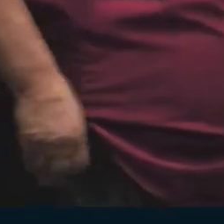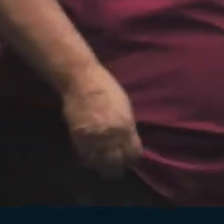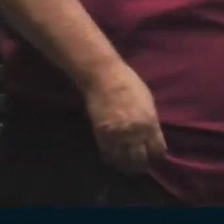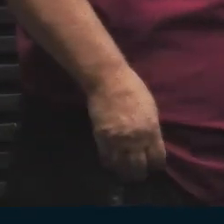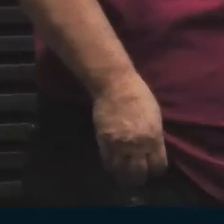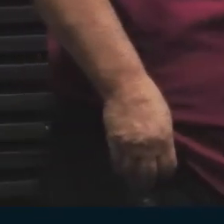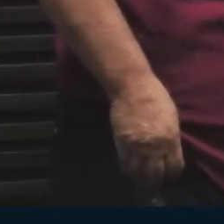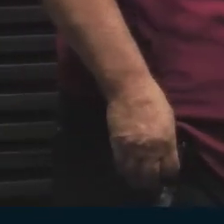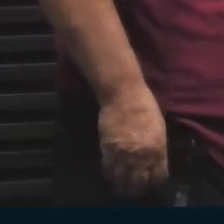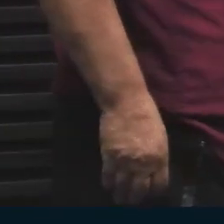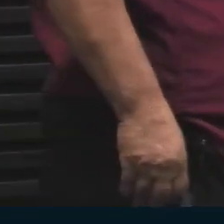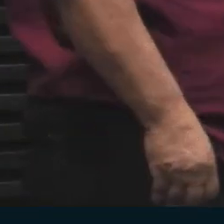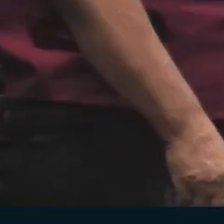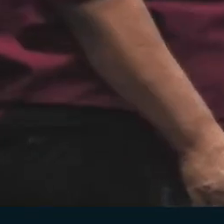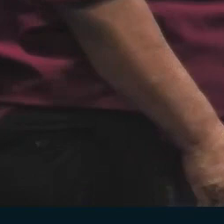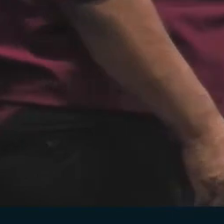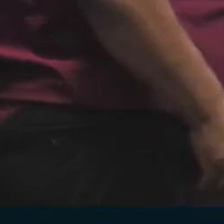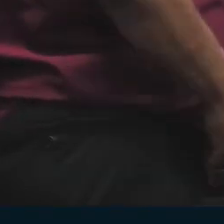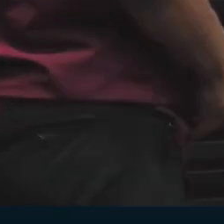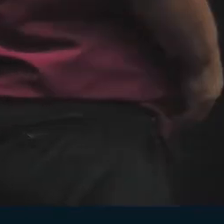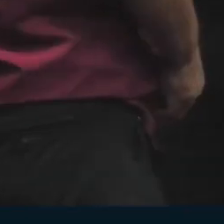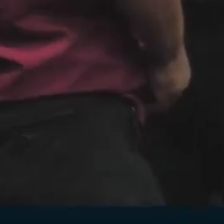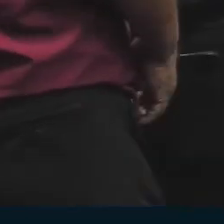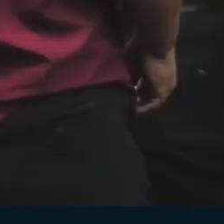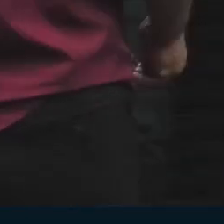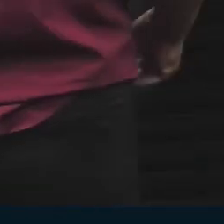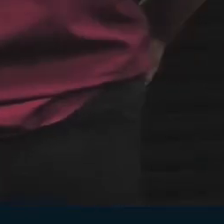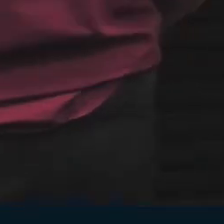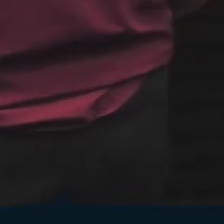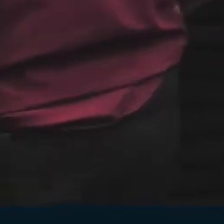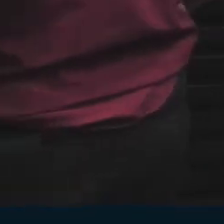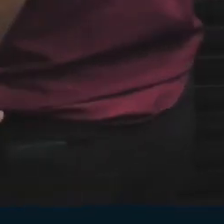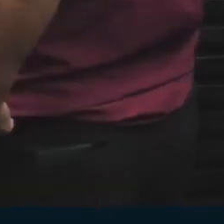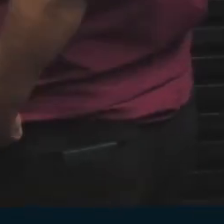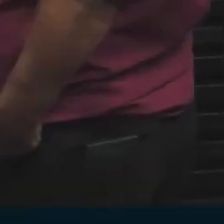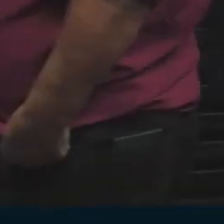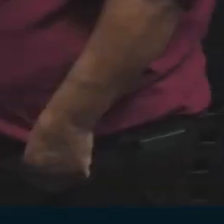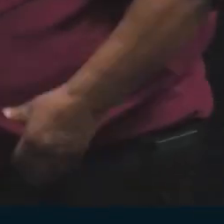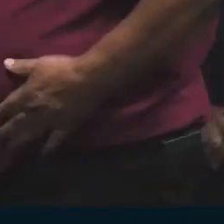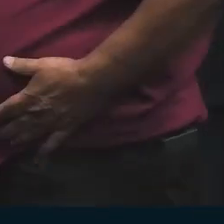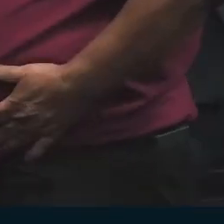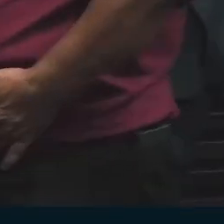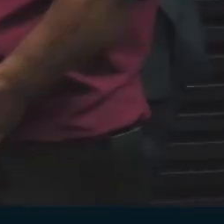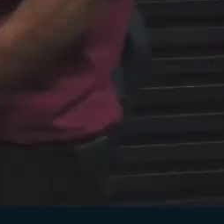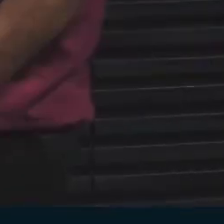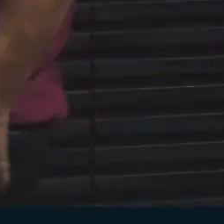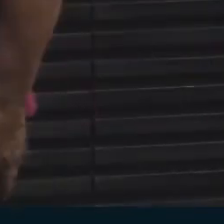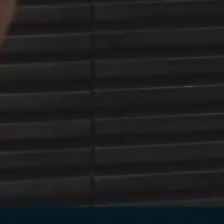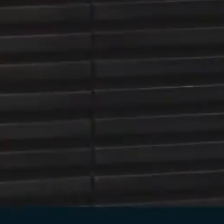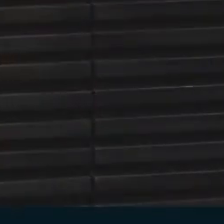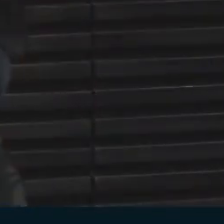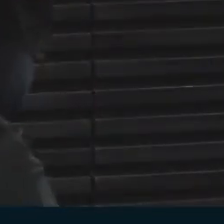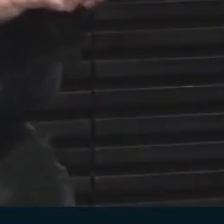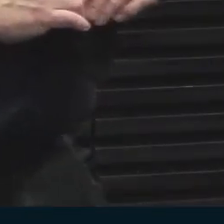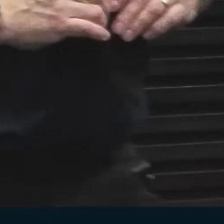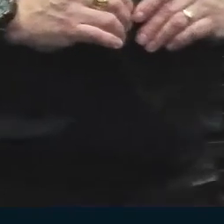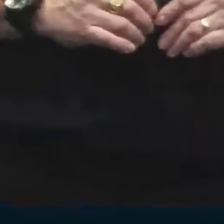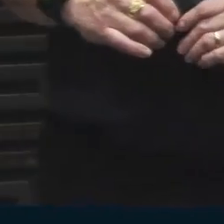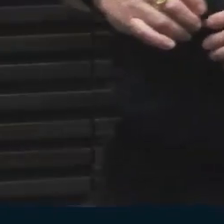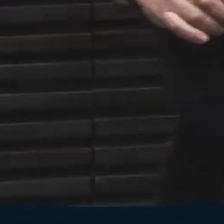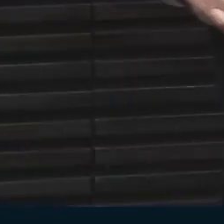me dirijo a você que está em casa, para justificar o meu voto com relação à privatização da Sabesp. Primeiro